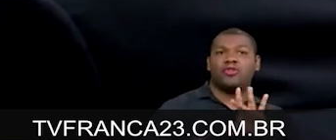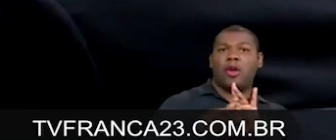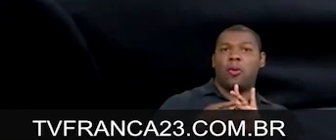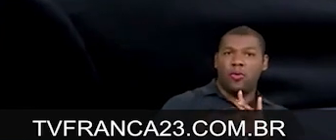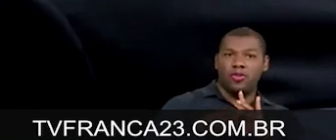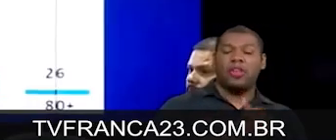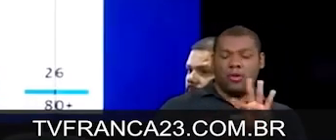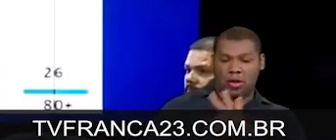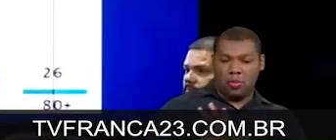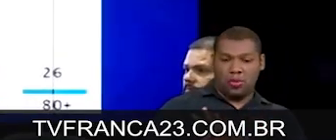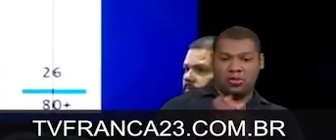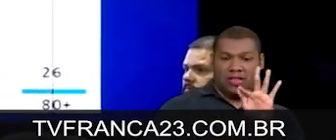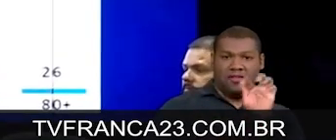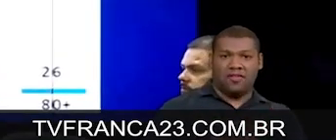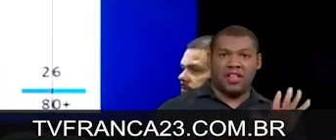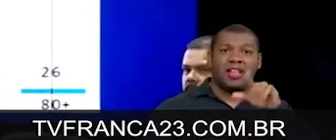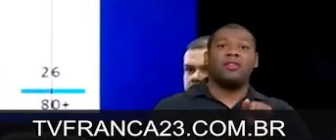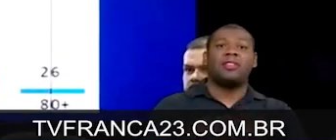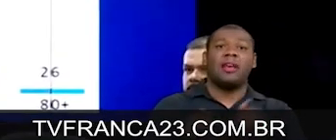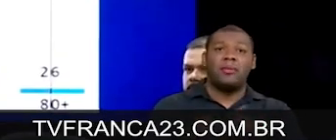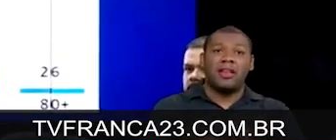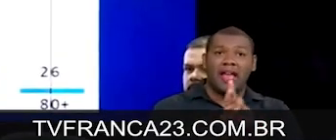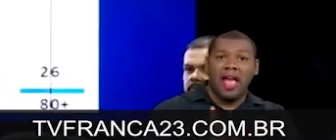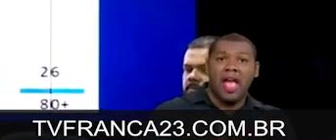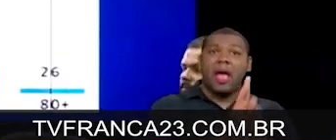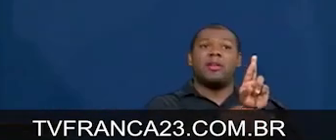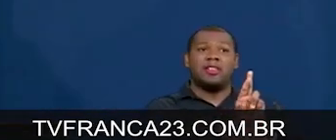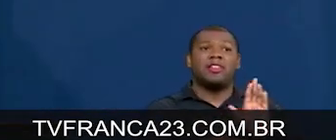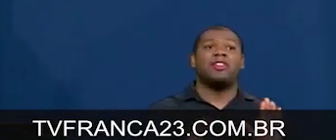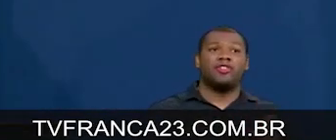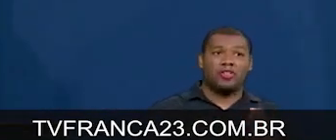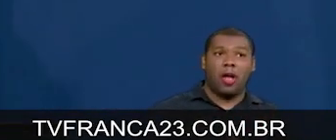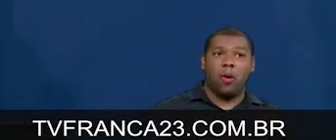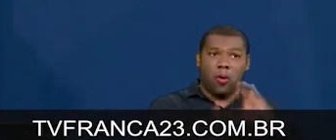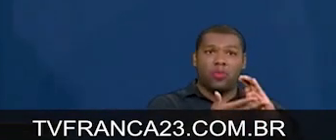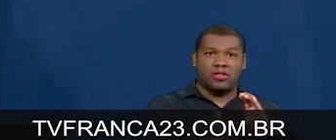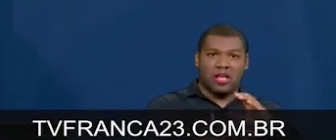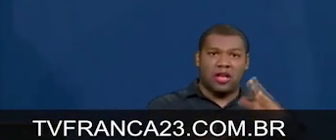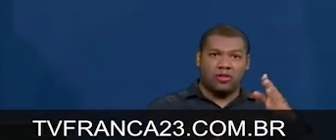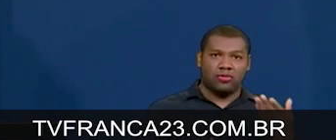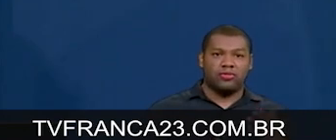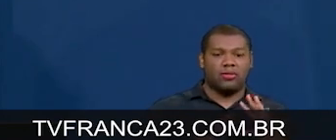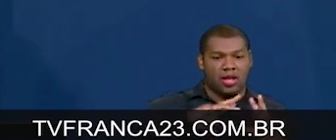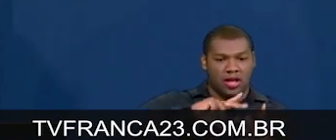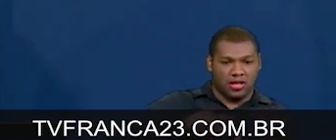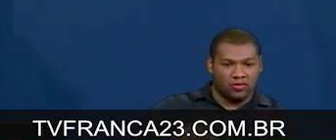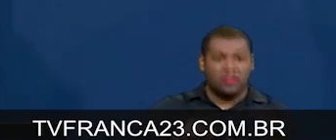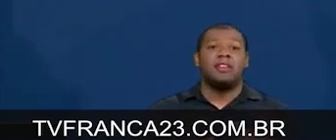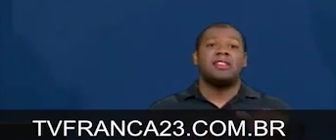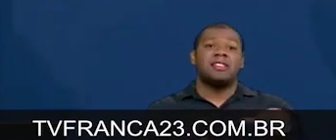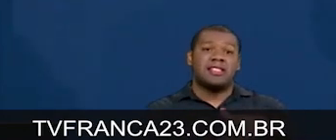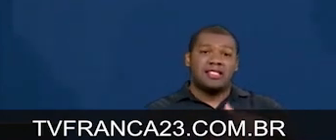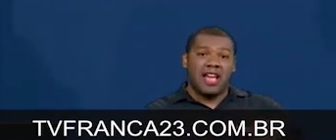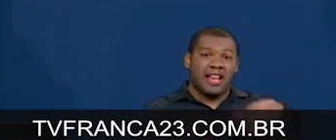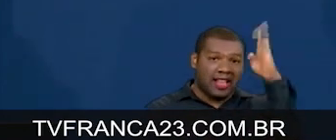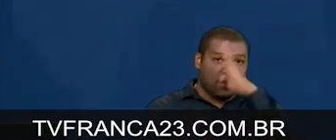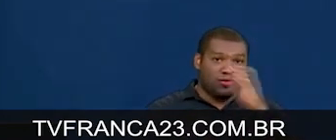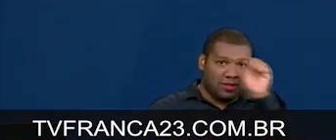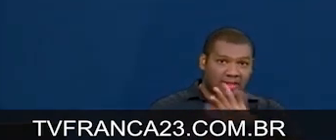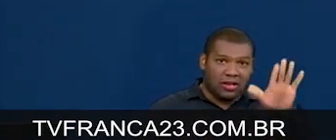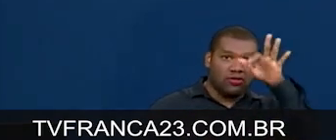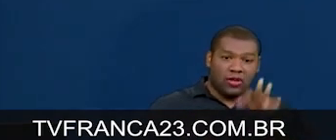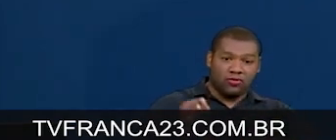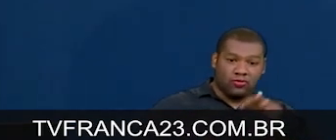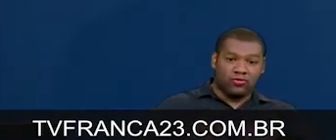Federal e representantes de organismos internacionais, além do secretário nacional de Justiça, Augusto de Arruda Botelho.